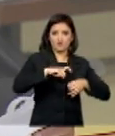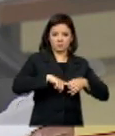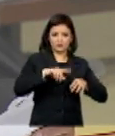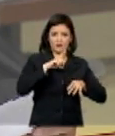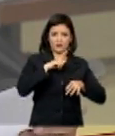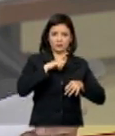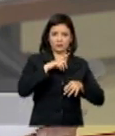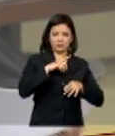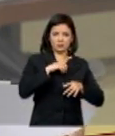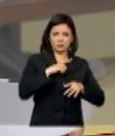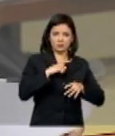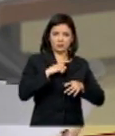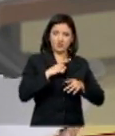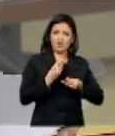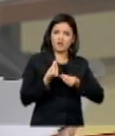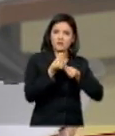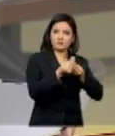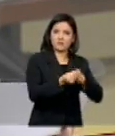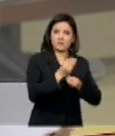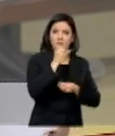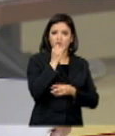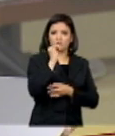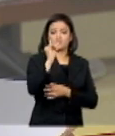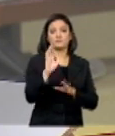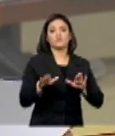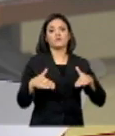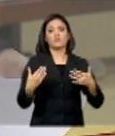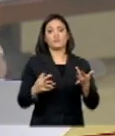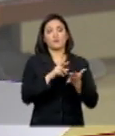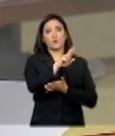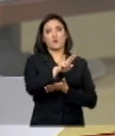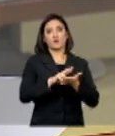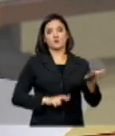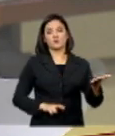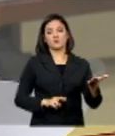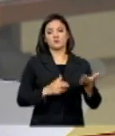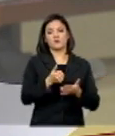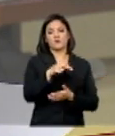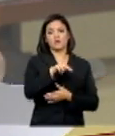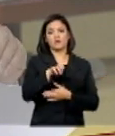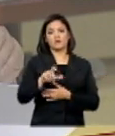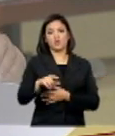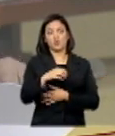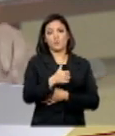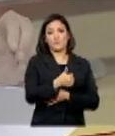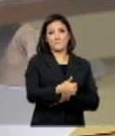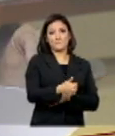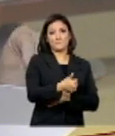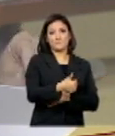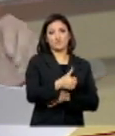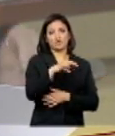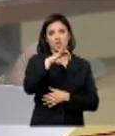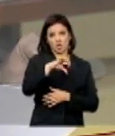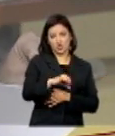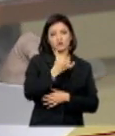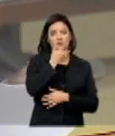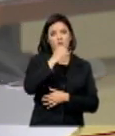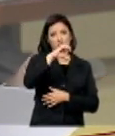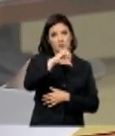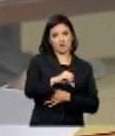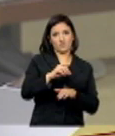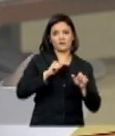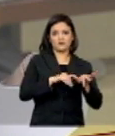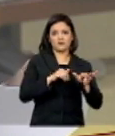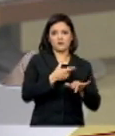a resolução normativa daniel 414 1970 e 2010 assento os serviços cobráveis